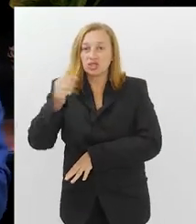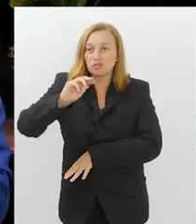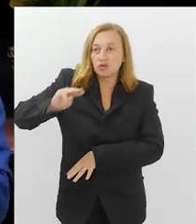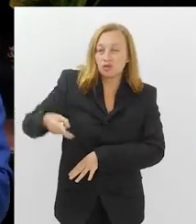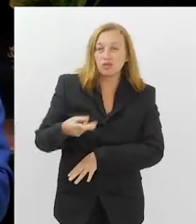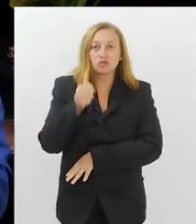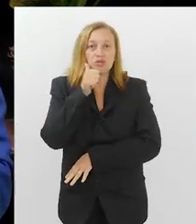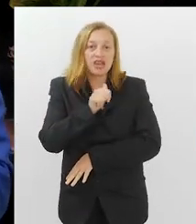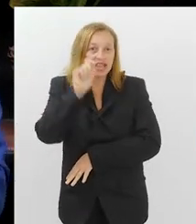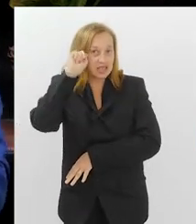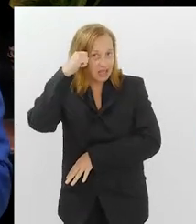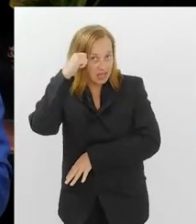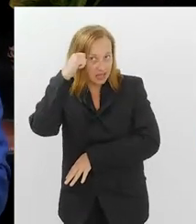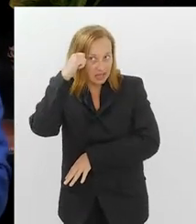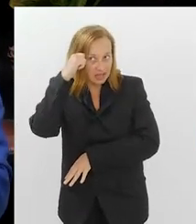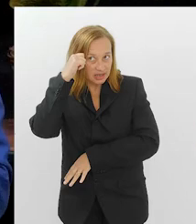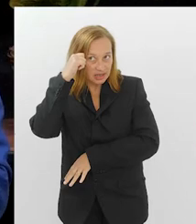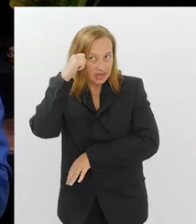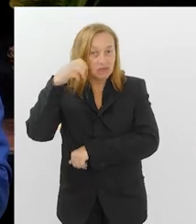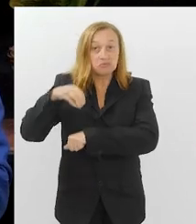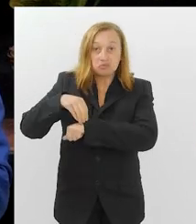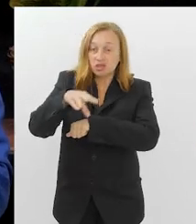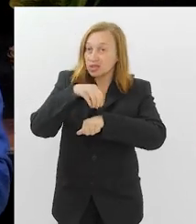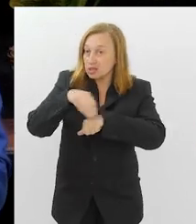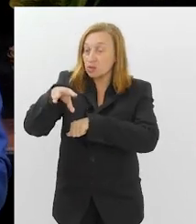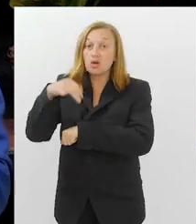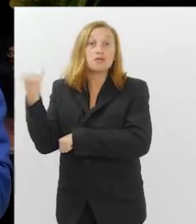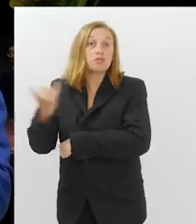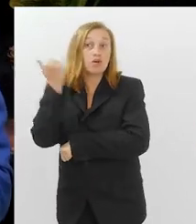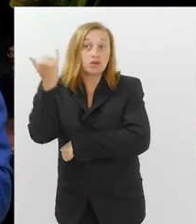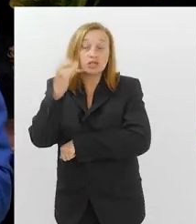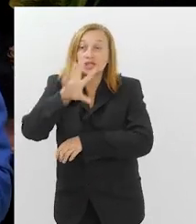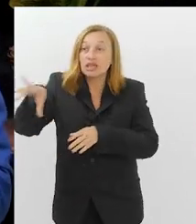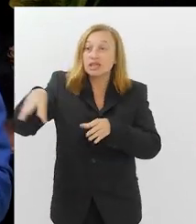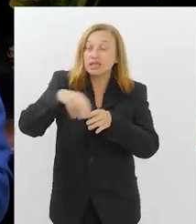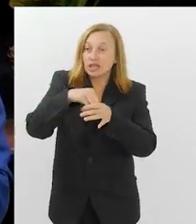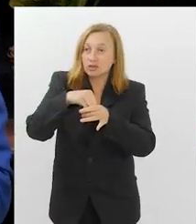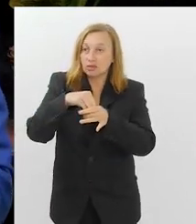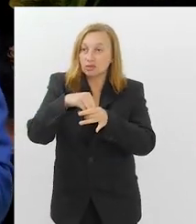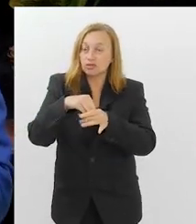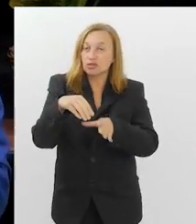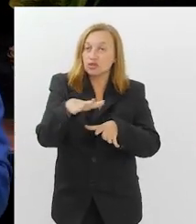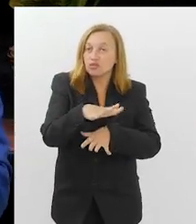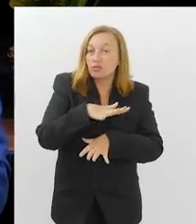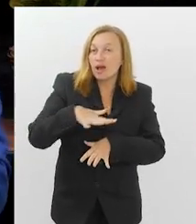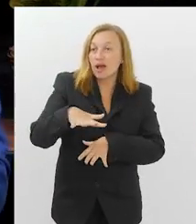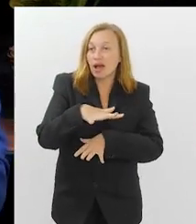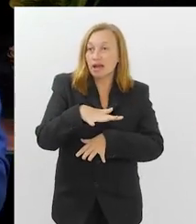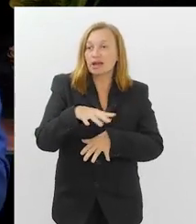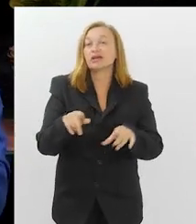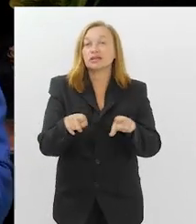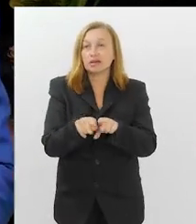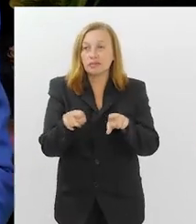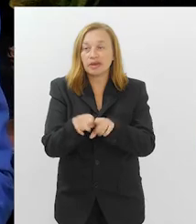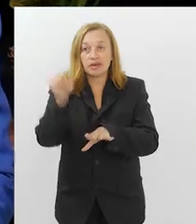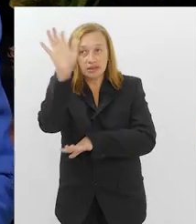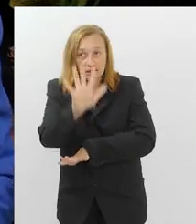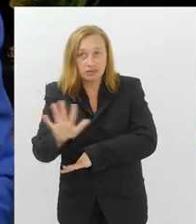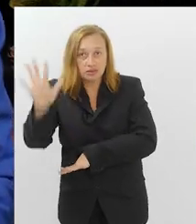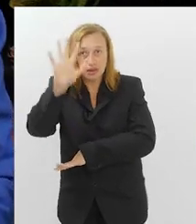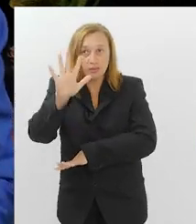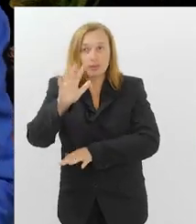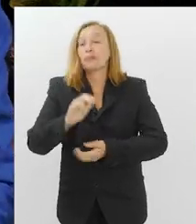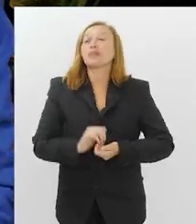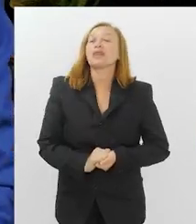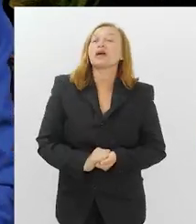mulheres negras. Esse é um indicador importante, né, dentro de uma perspectiva regional e também a nossa nacional. Eu